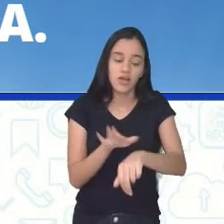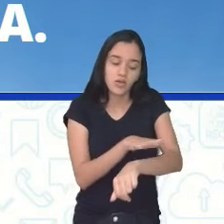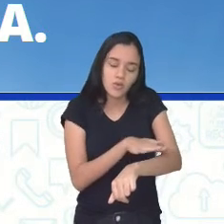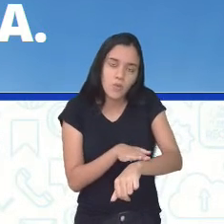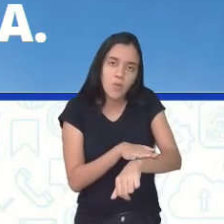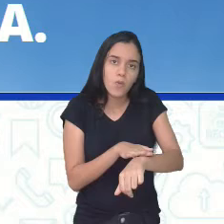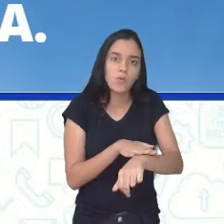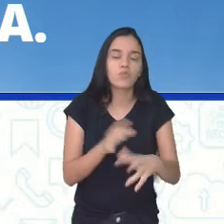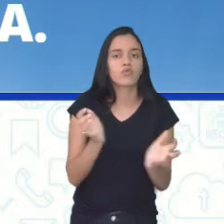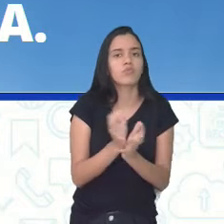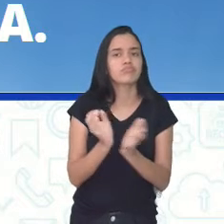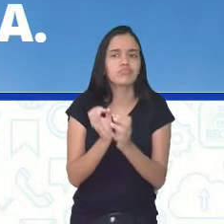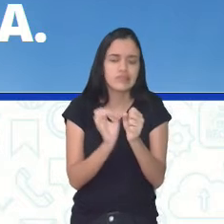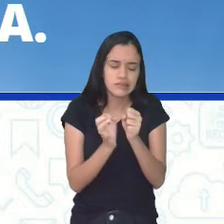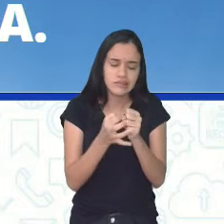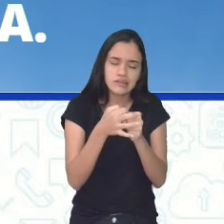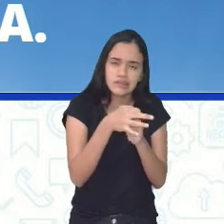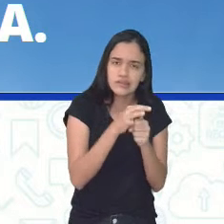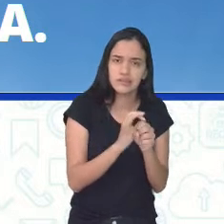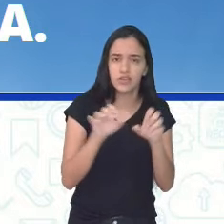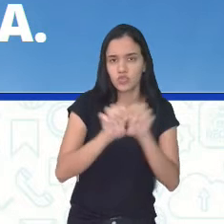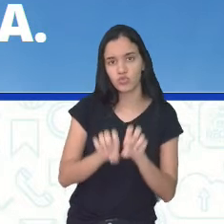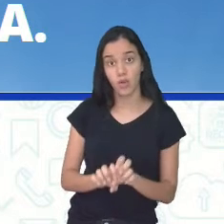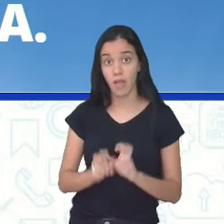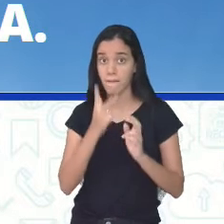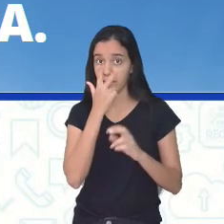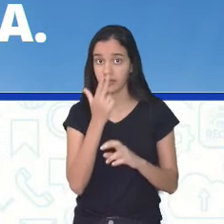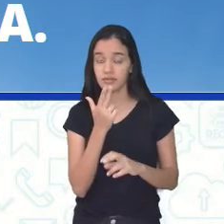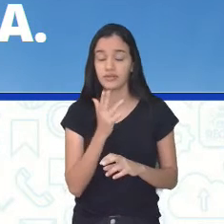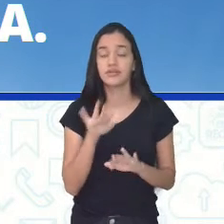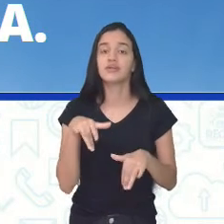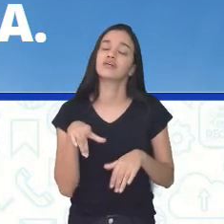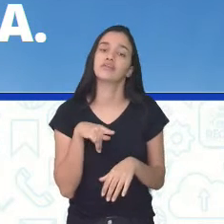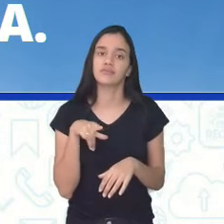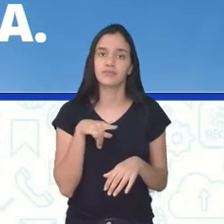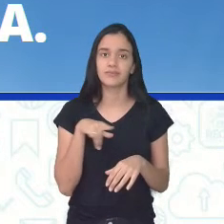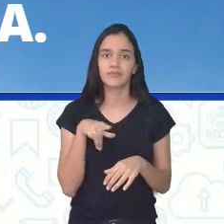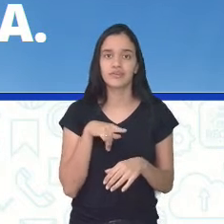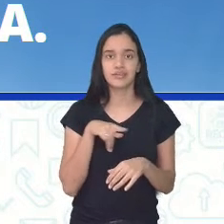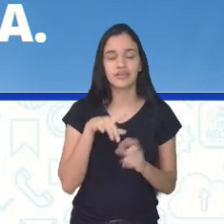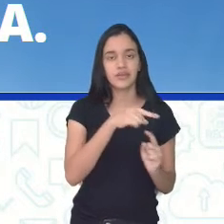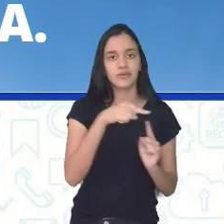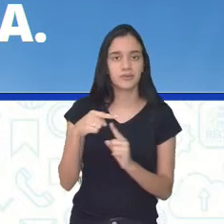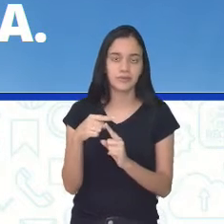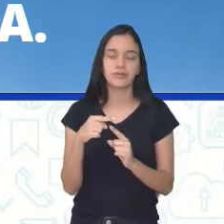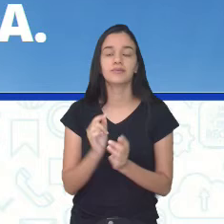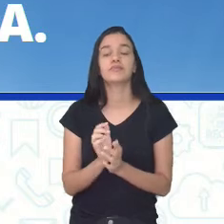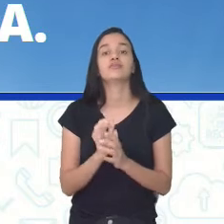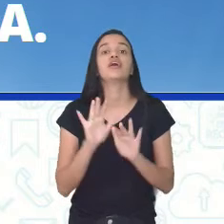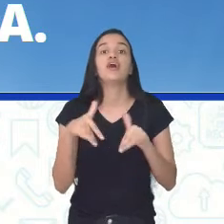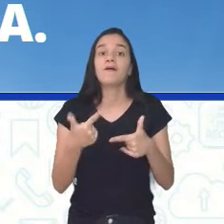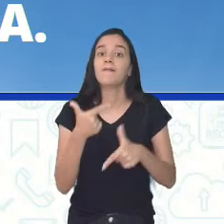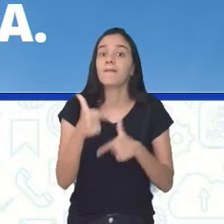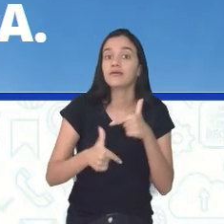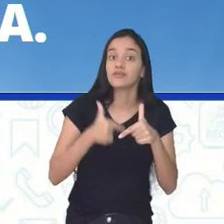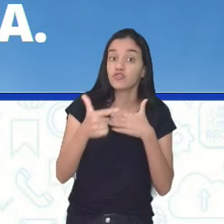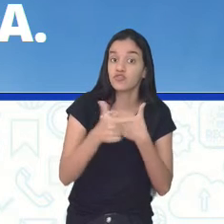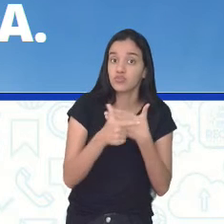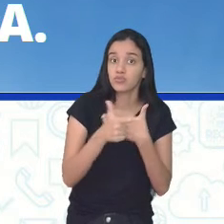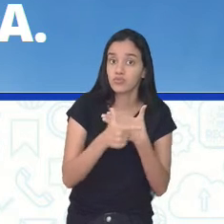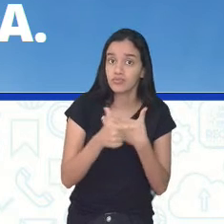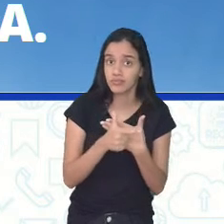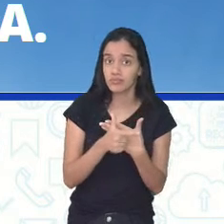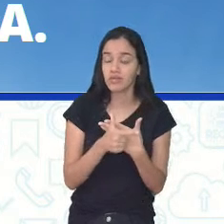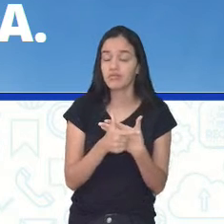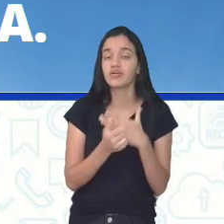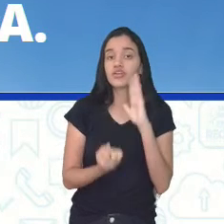um conjunto de células de estrutura muito parecidas, que realizam o mesmo tipo de atividade e tem a mesma origem